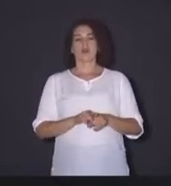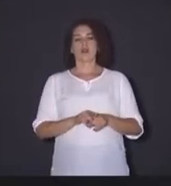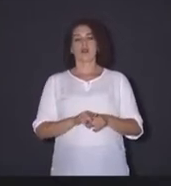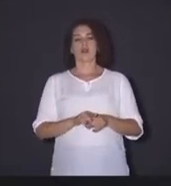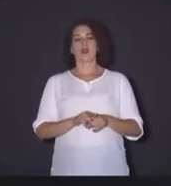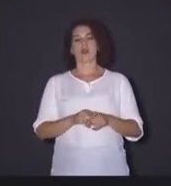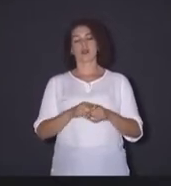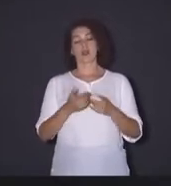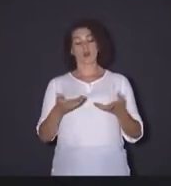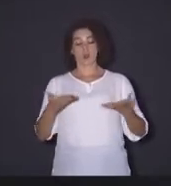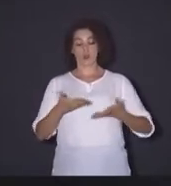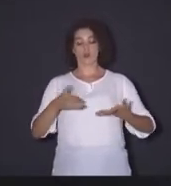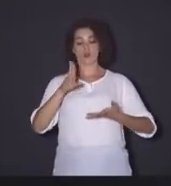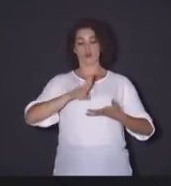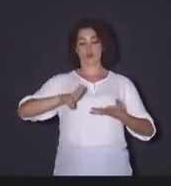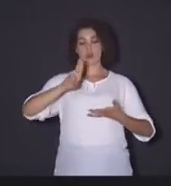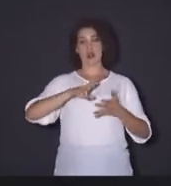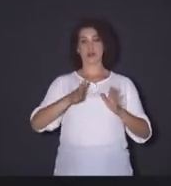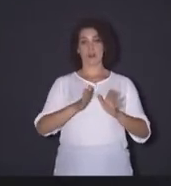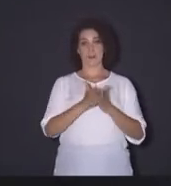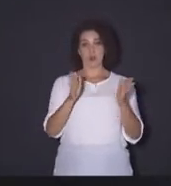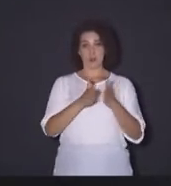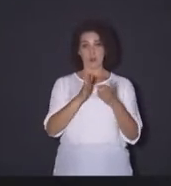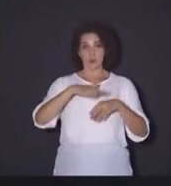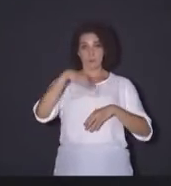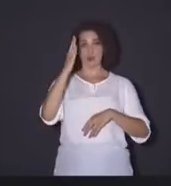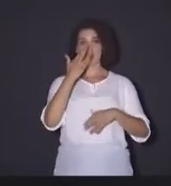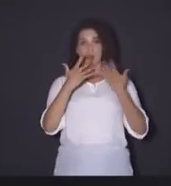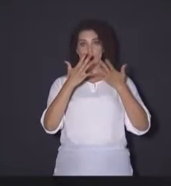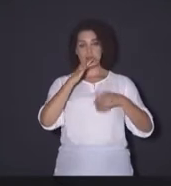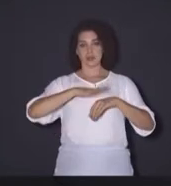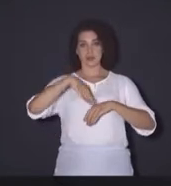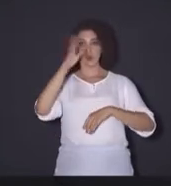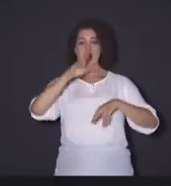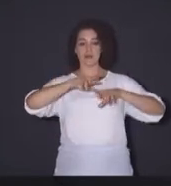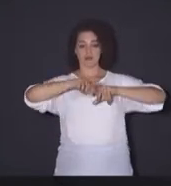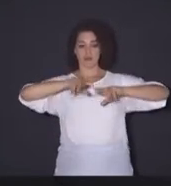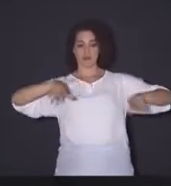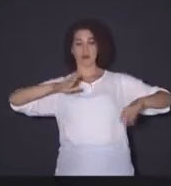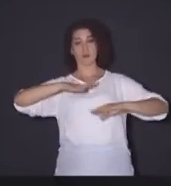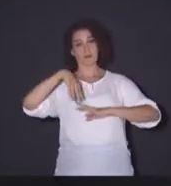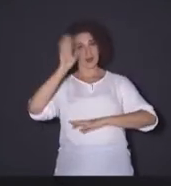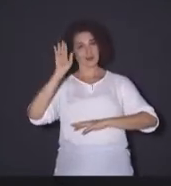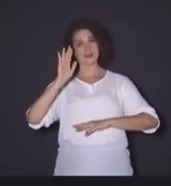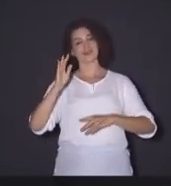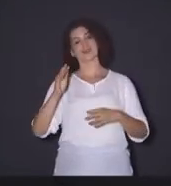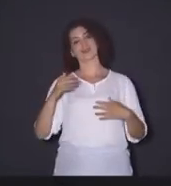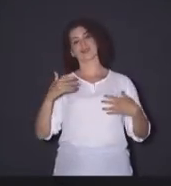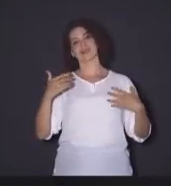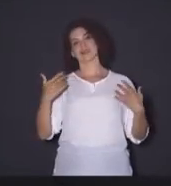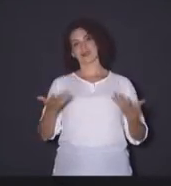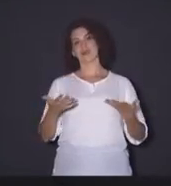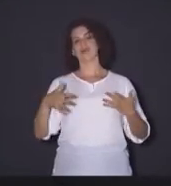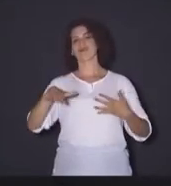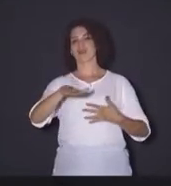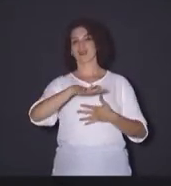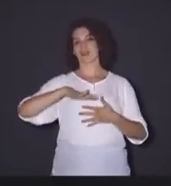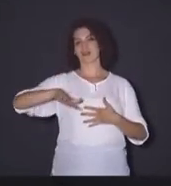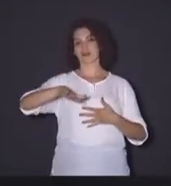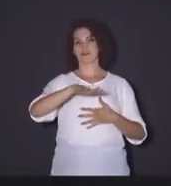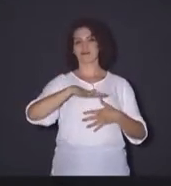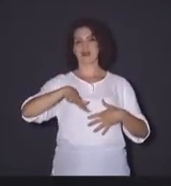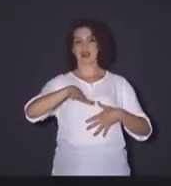universidade hoje mais pobre mais colorida e mais diversa vai promovendo espaços de formação